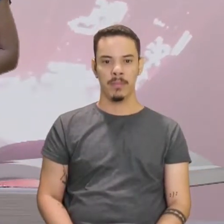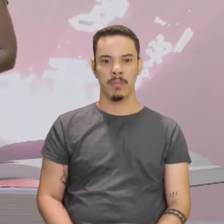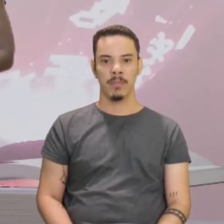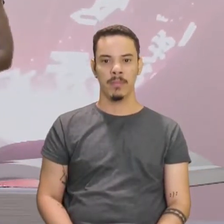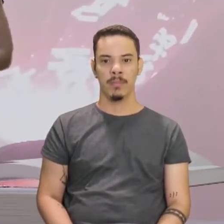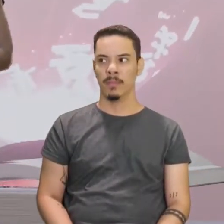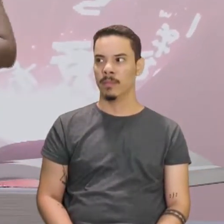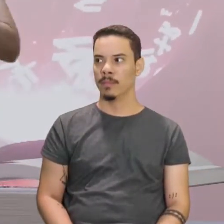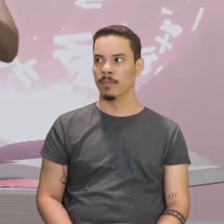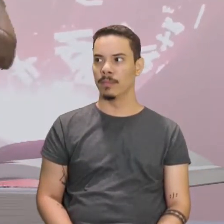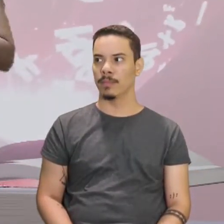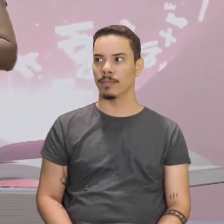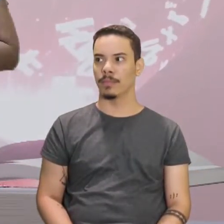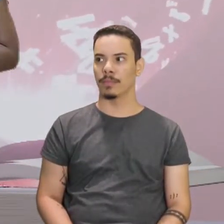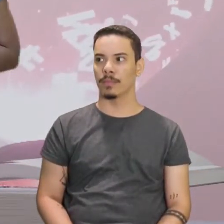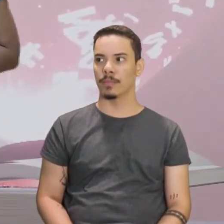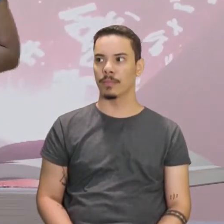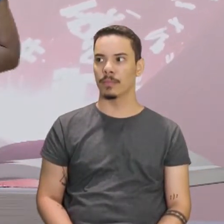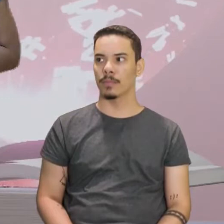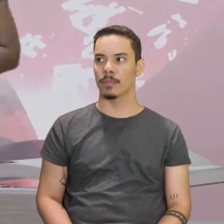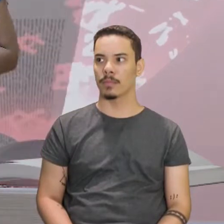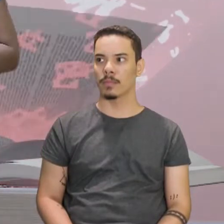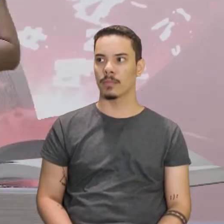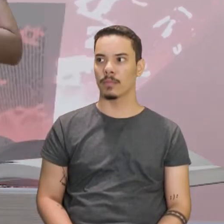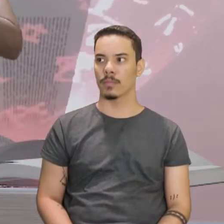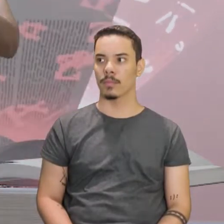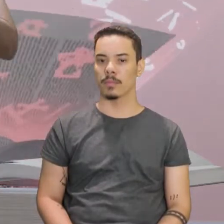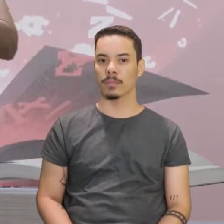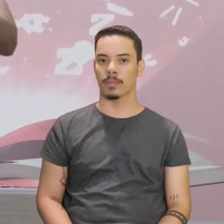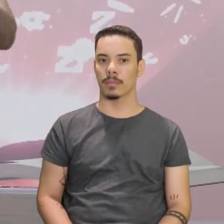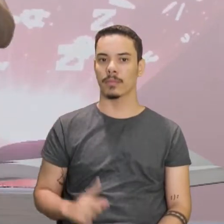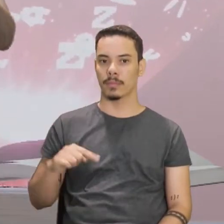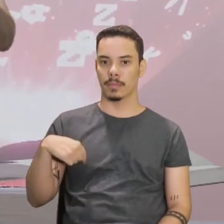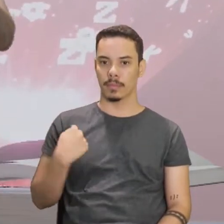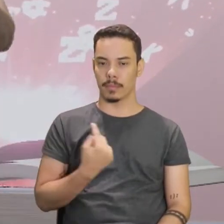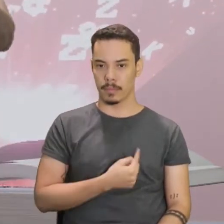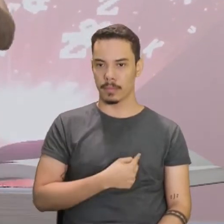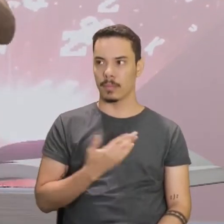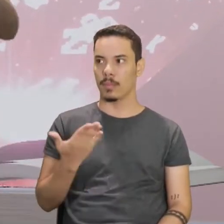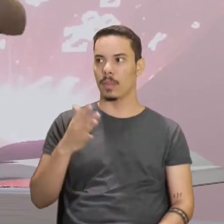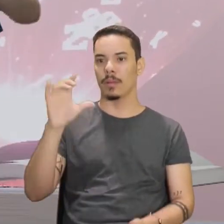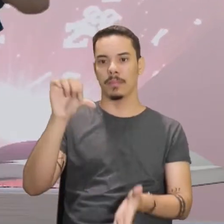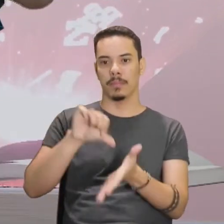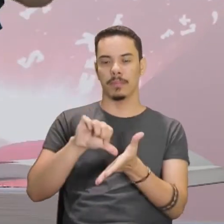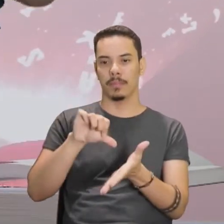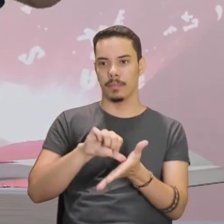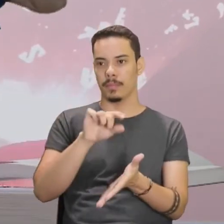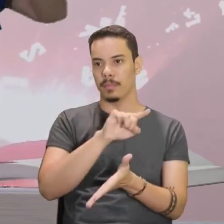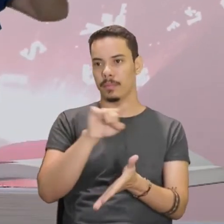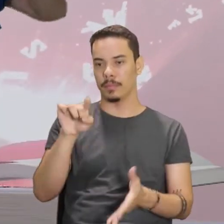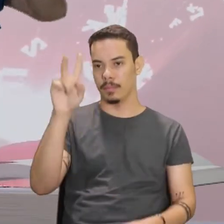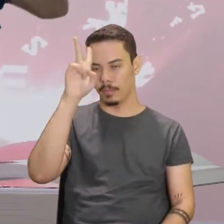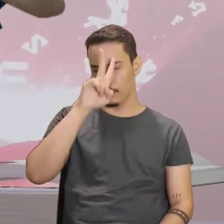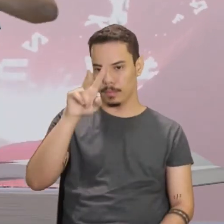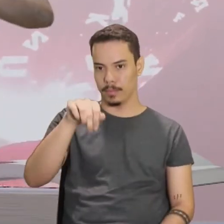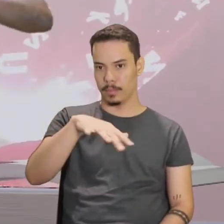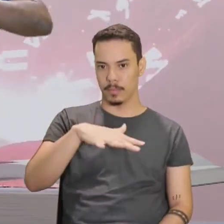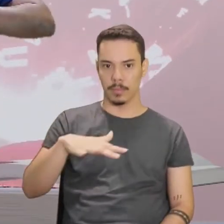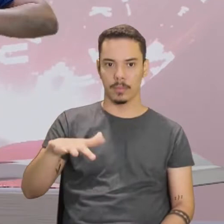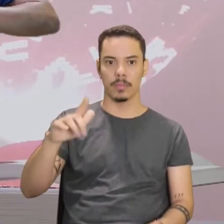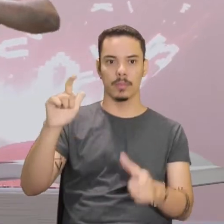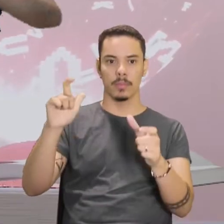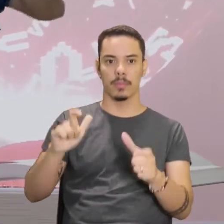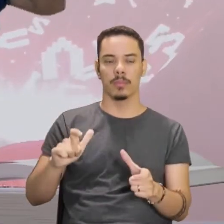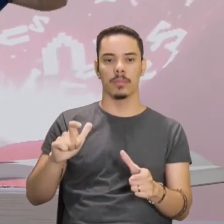Então agora acompanha mais um pouquinho da história, agora com localização, para que você possa ver esse espaço por onde a